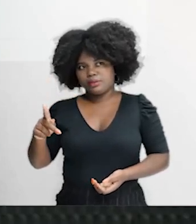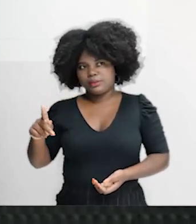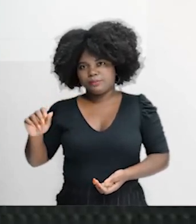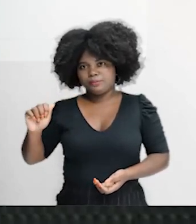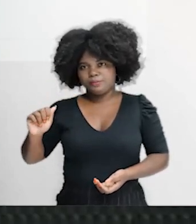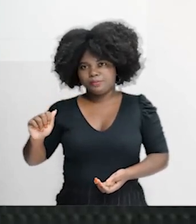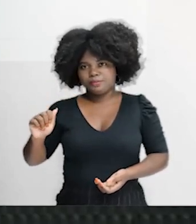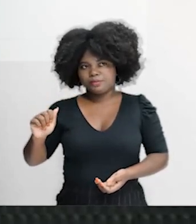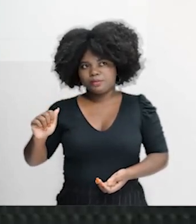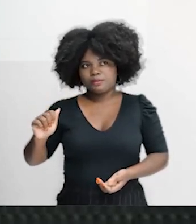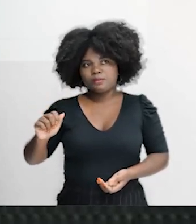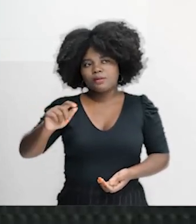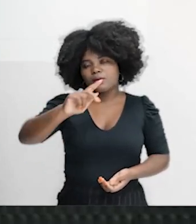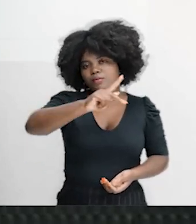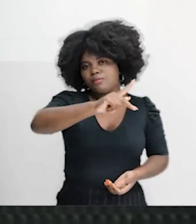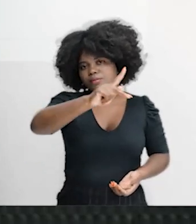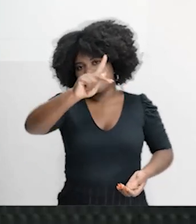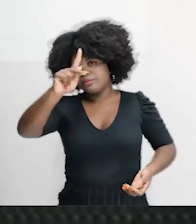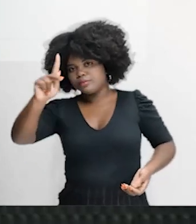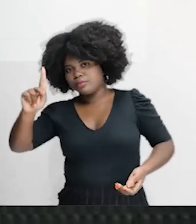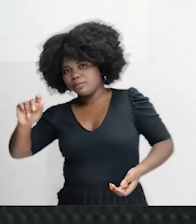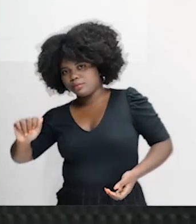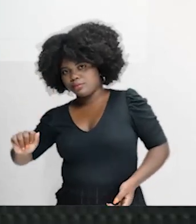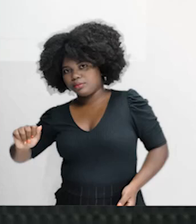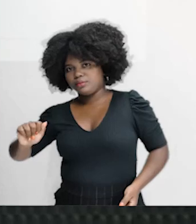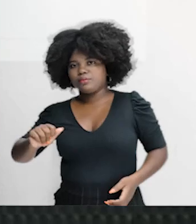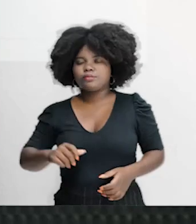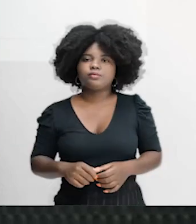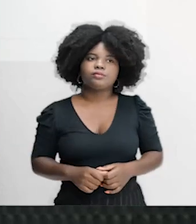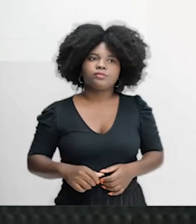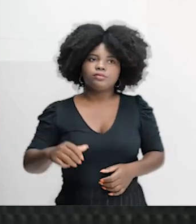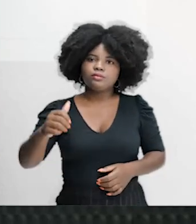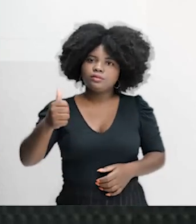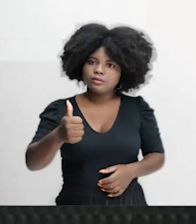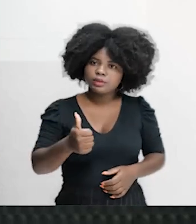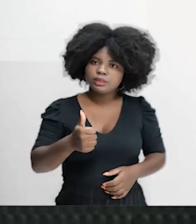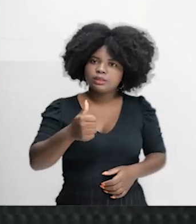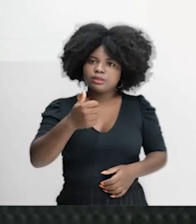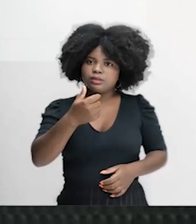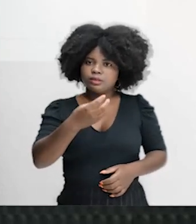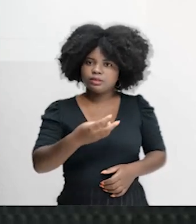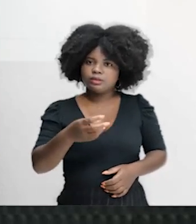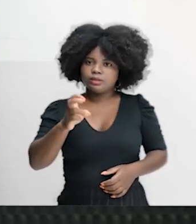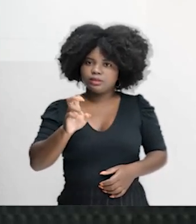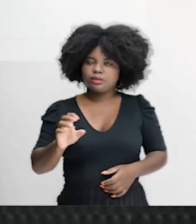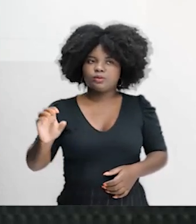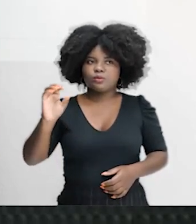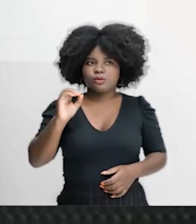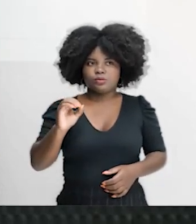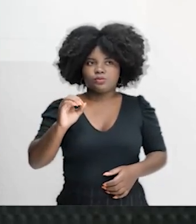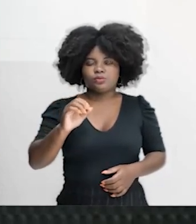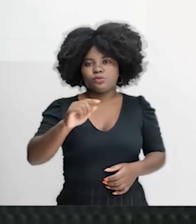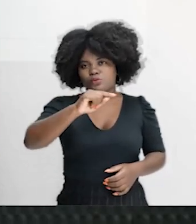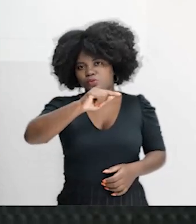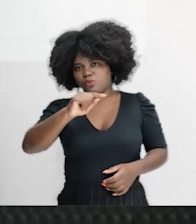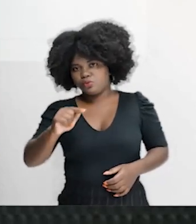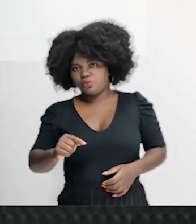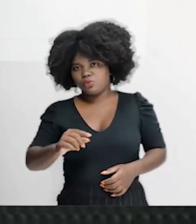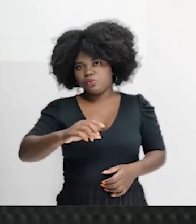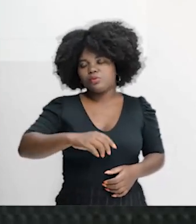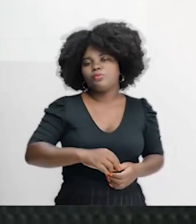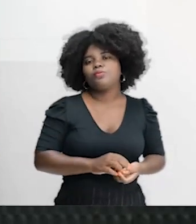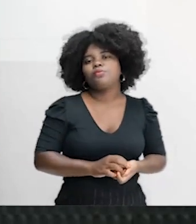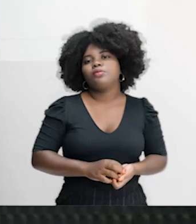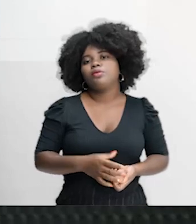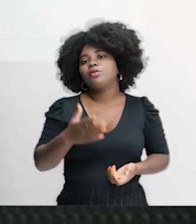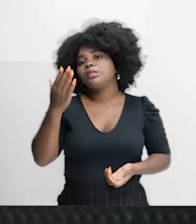Então vamos supor que esse arco aqui ele tem aqui 135 graus. Certo? Então